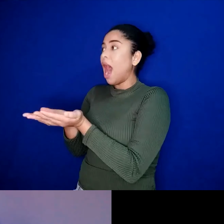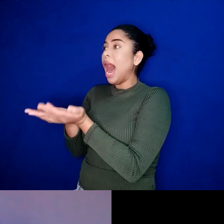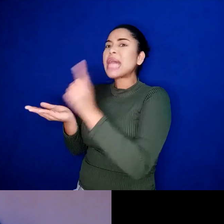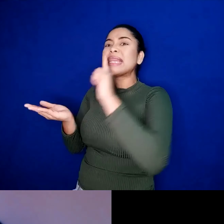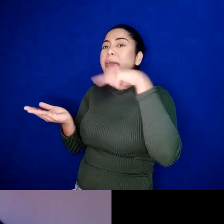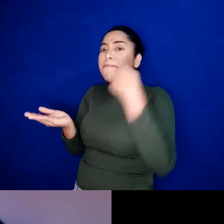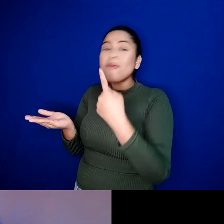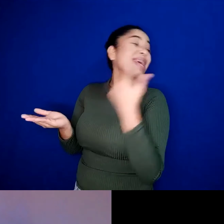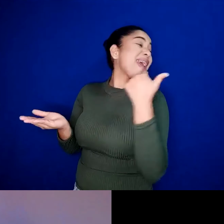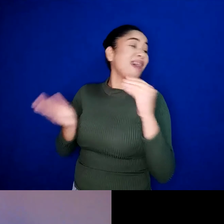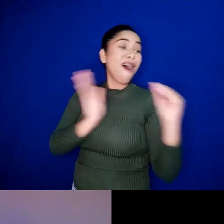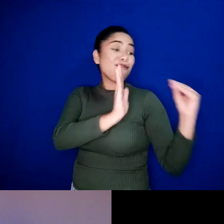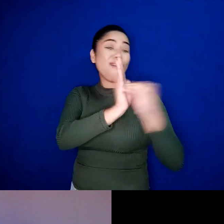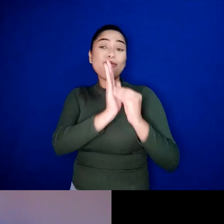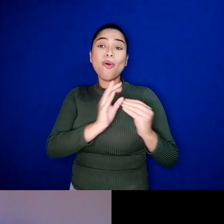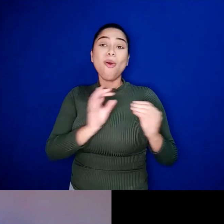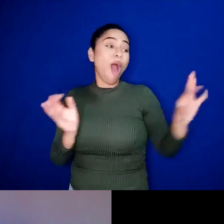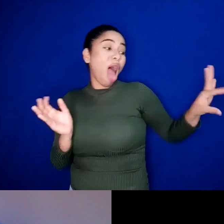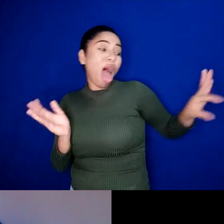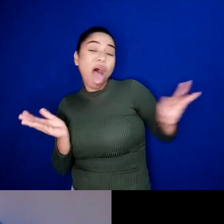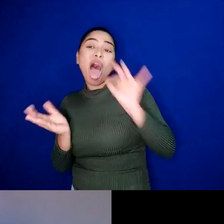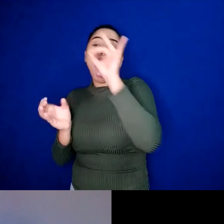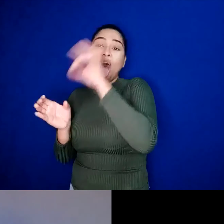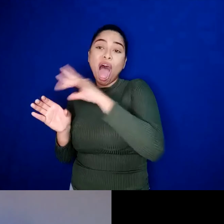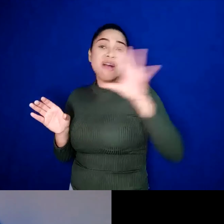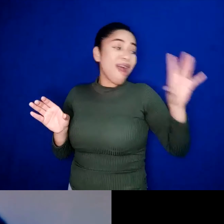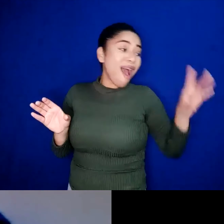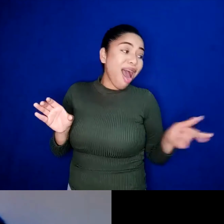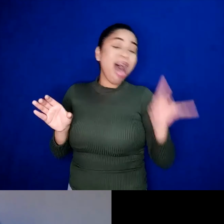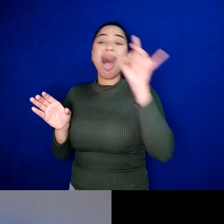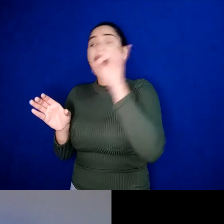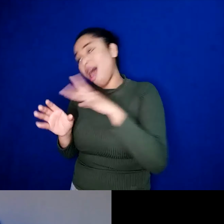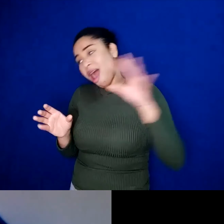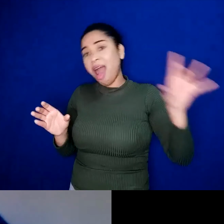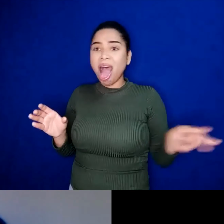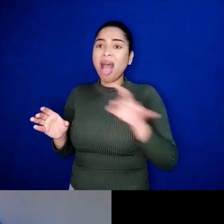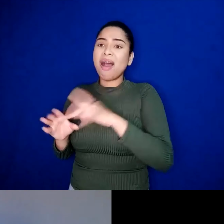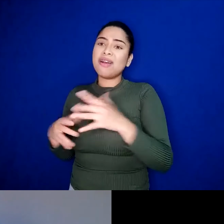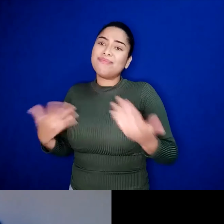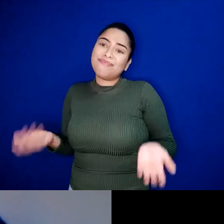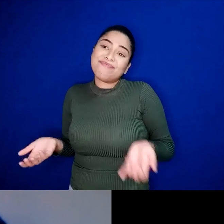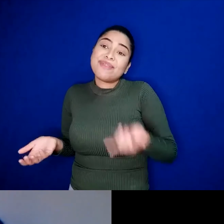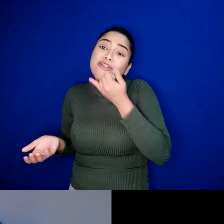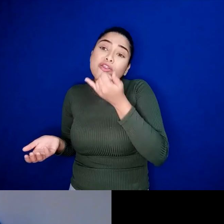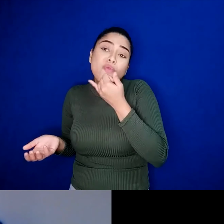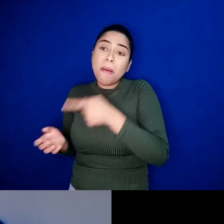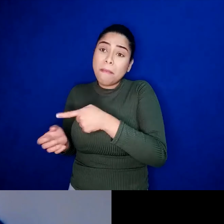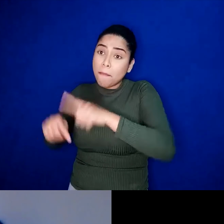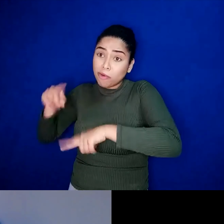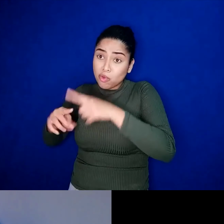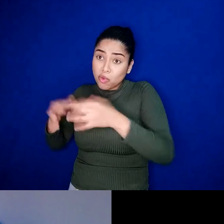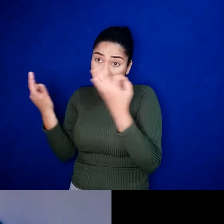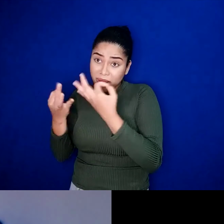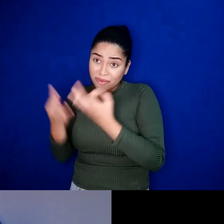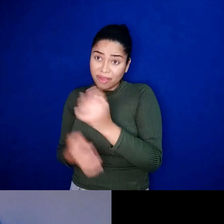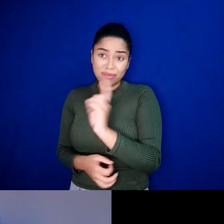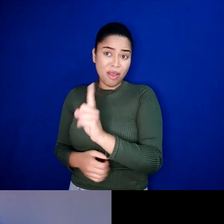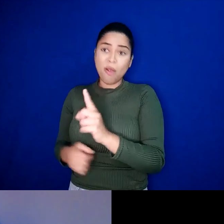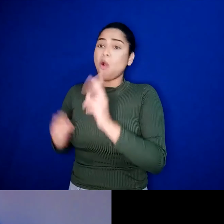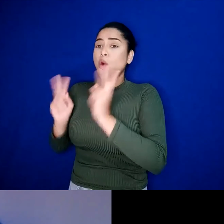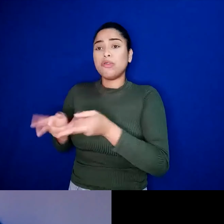quando você faz os puxadinhos desculpa mas o seu produto vai continuar sendo puxadinho para o resto da vida é o